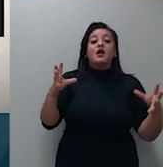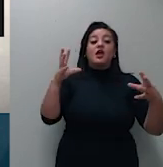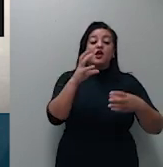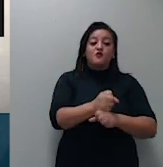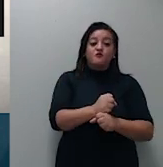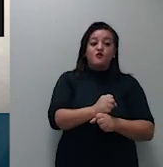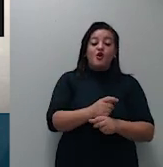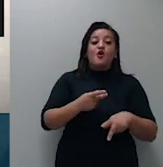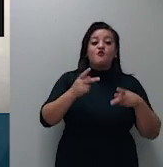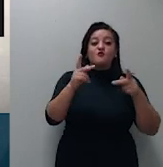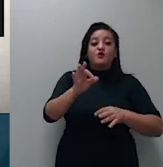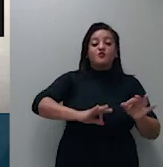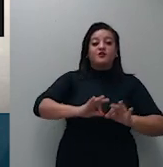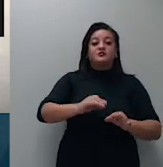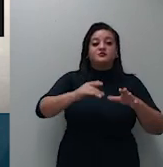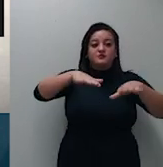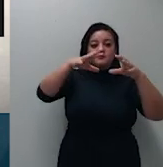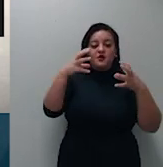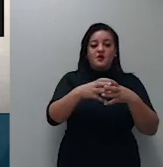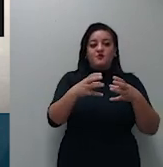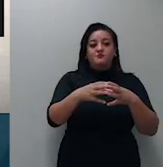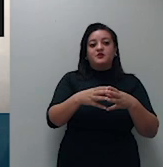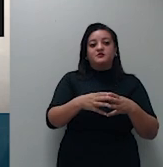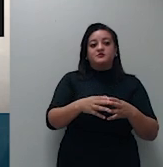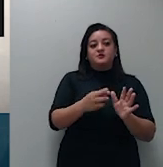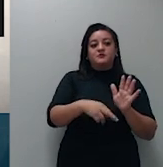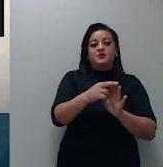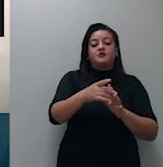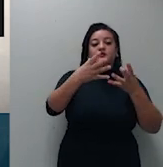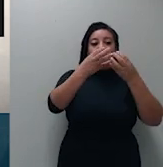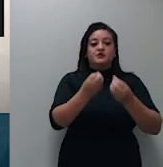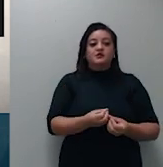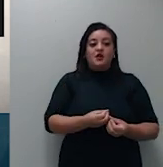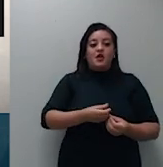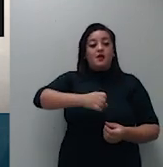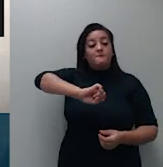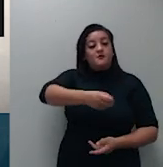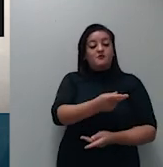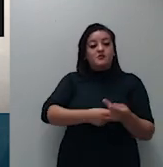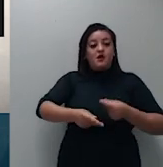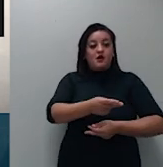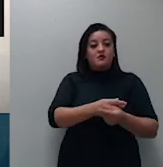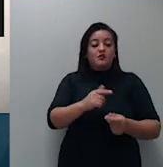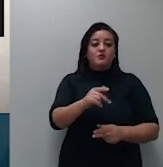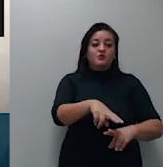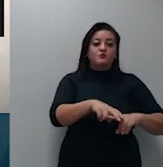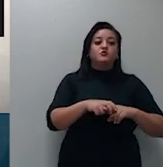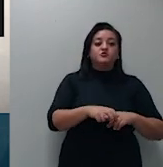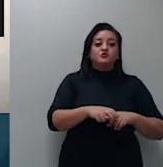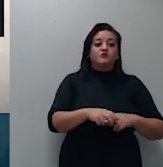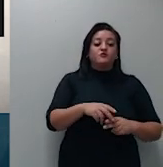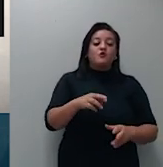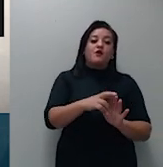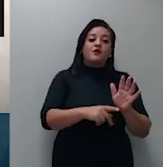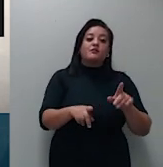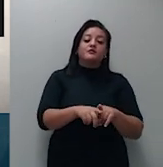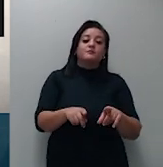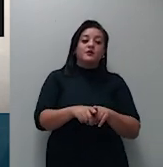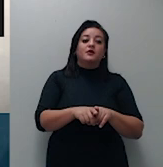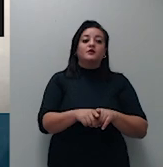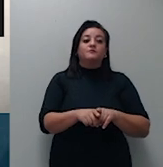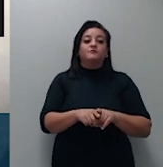Valor estimado pela cor pelo local a título de proveito econômico a seguir o pedido com a